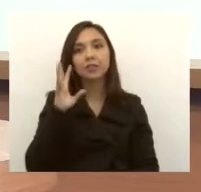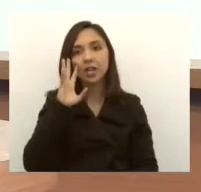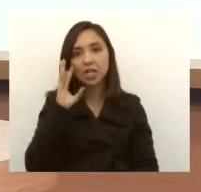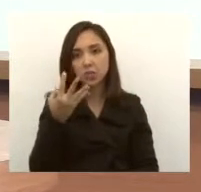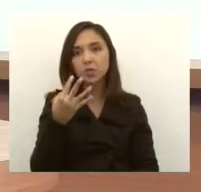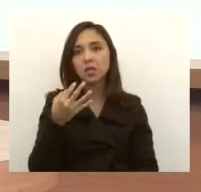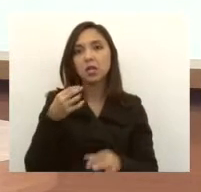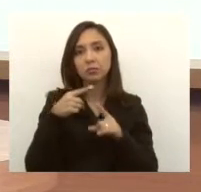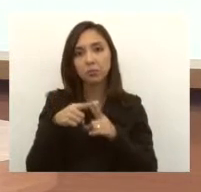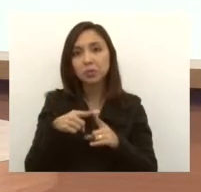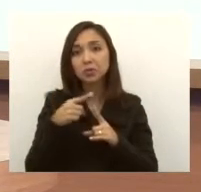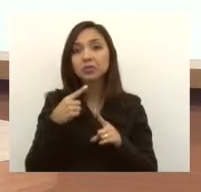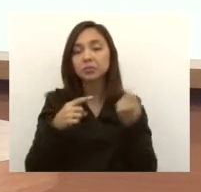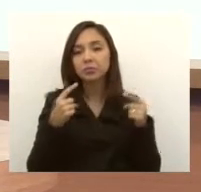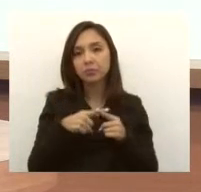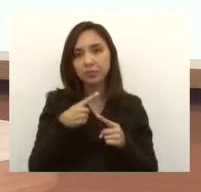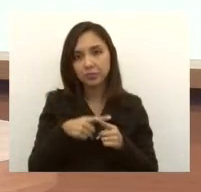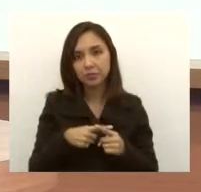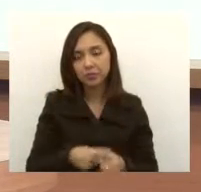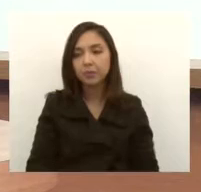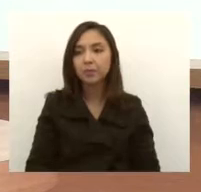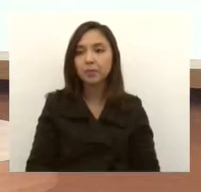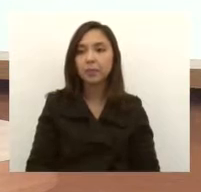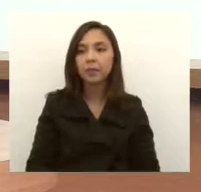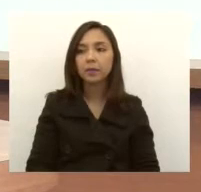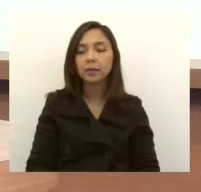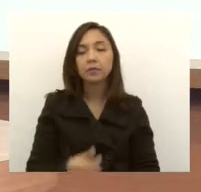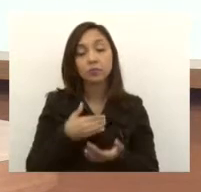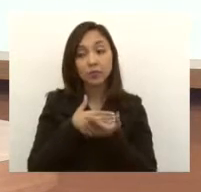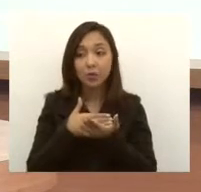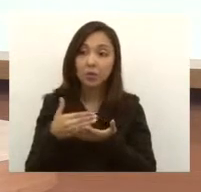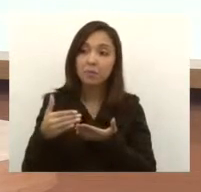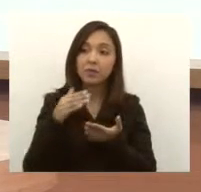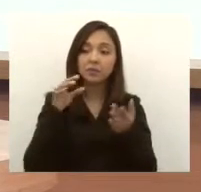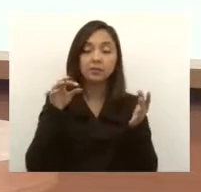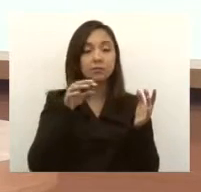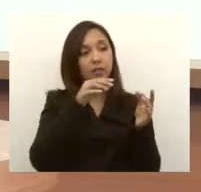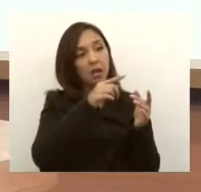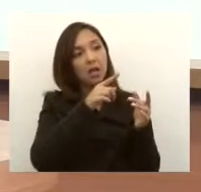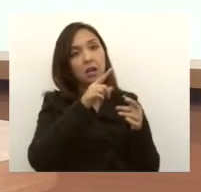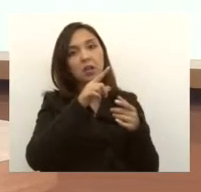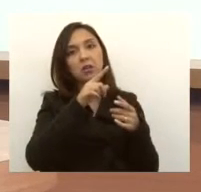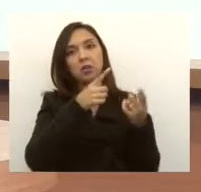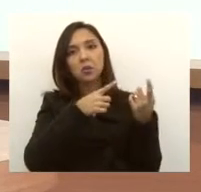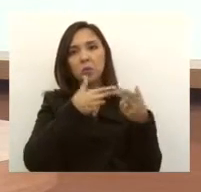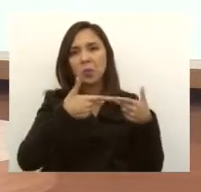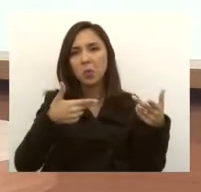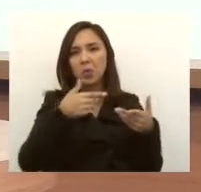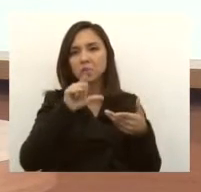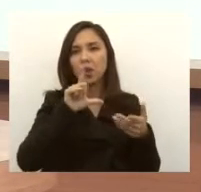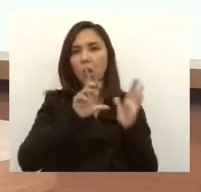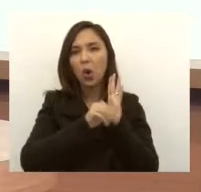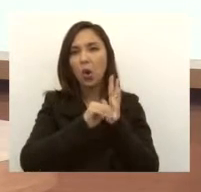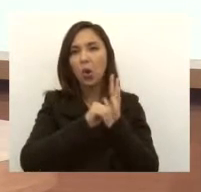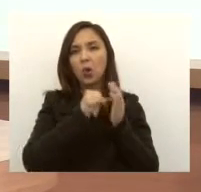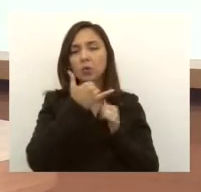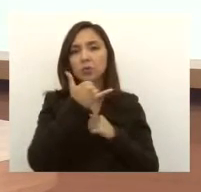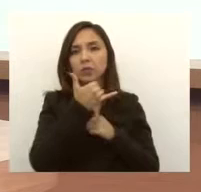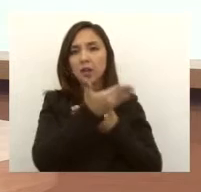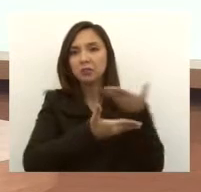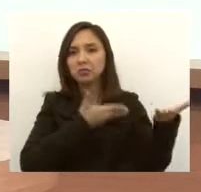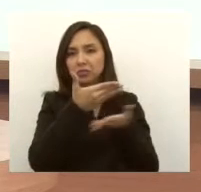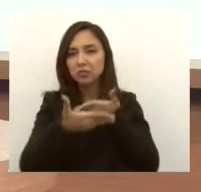um resultado positivo, porque começa a acabar com o comércio de roubo, roubo de celular e